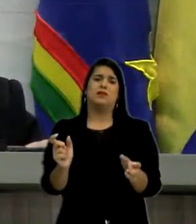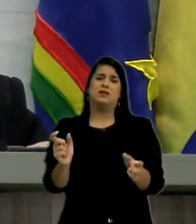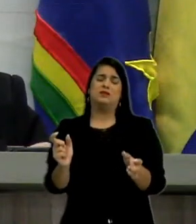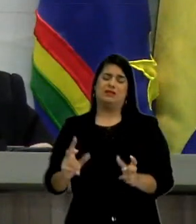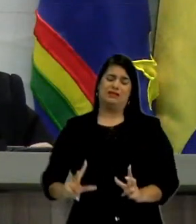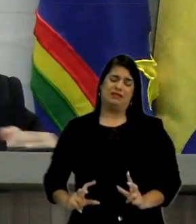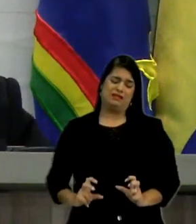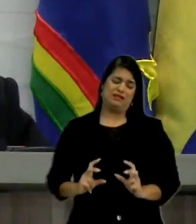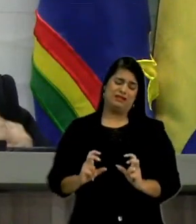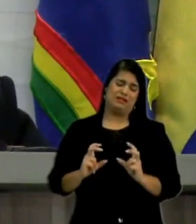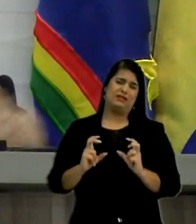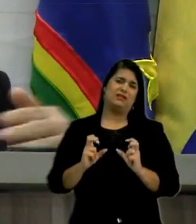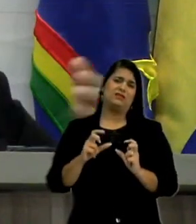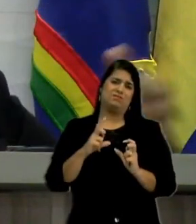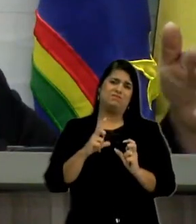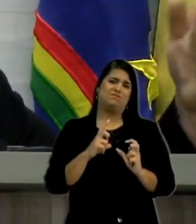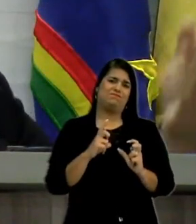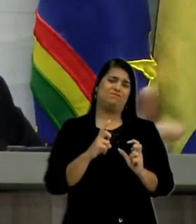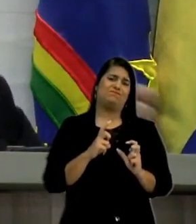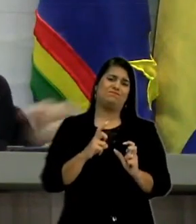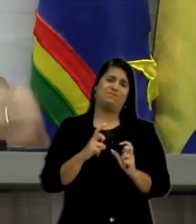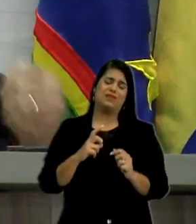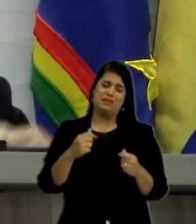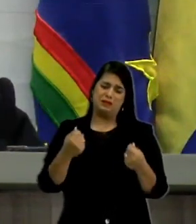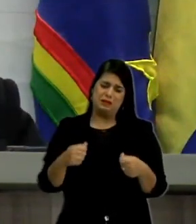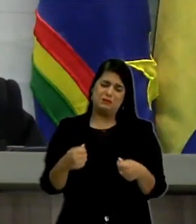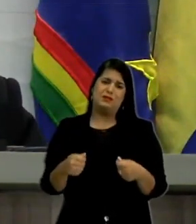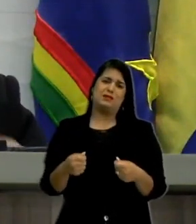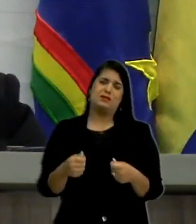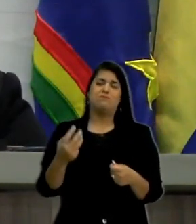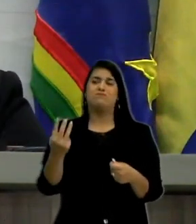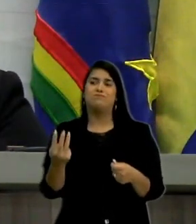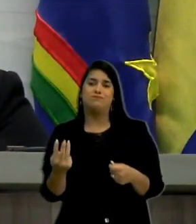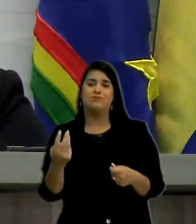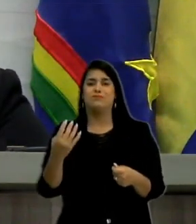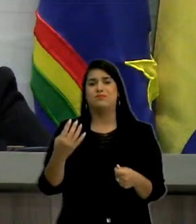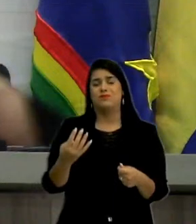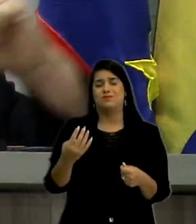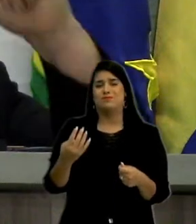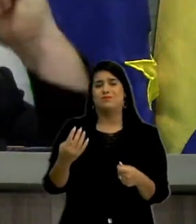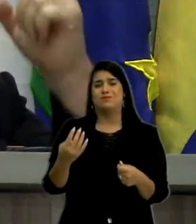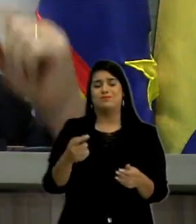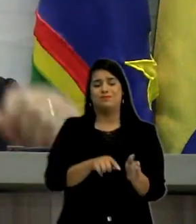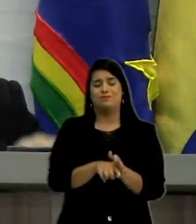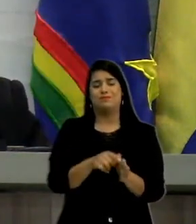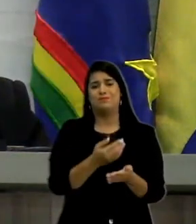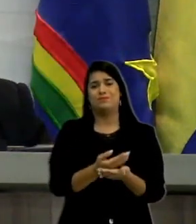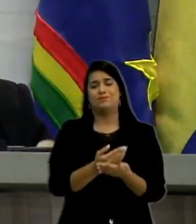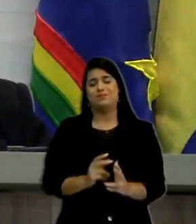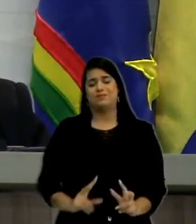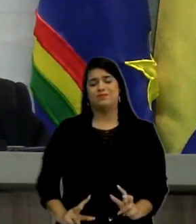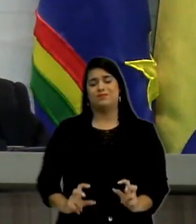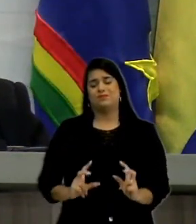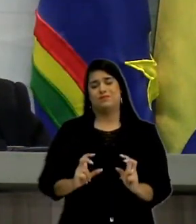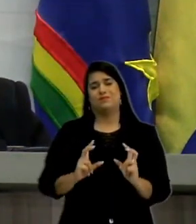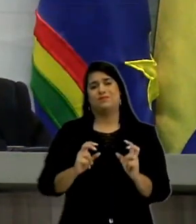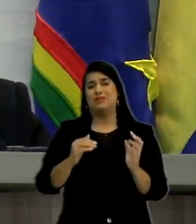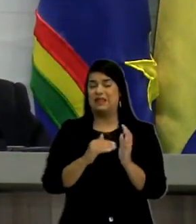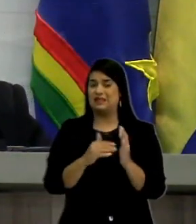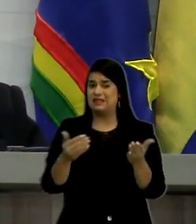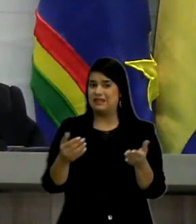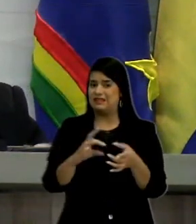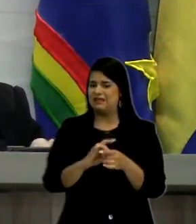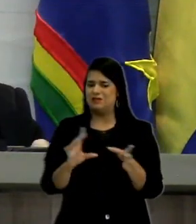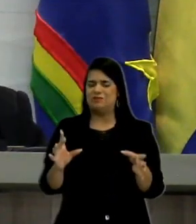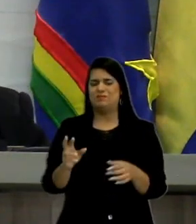câncer, que passa 3, 4 ressonâncias, o médico pede, e a demanda quase 1 ano que está lá e até hoje não foi liberada.